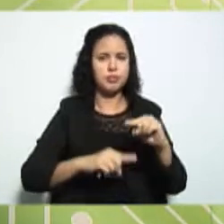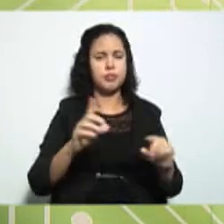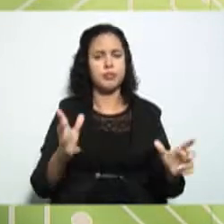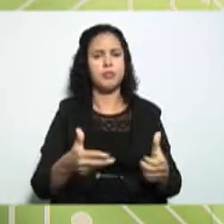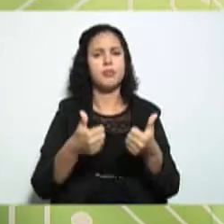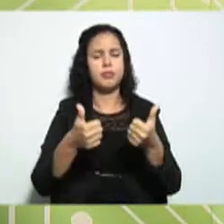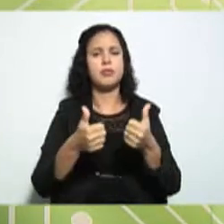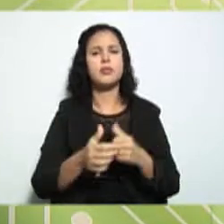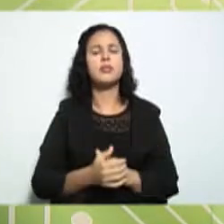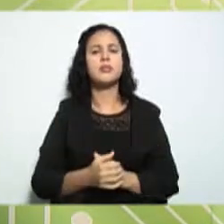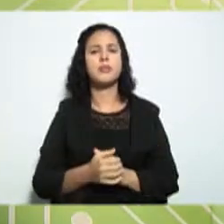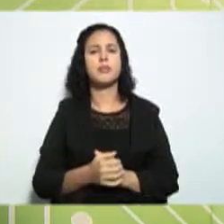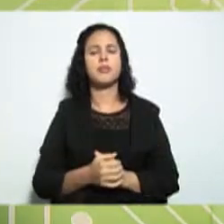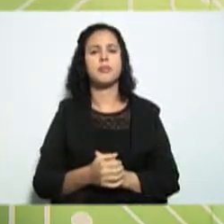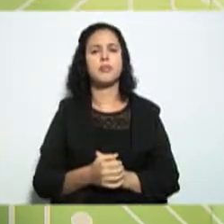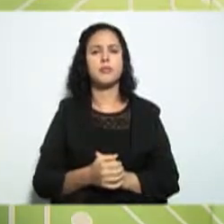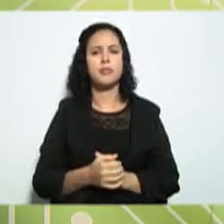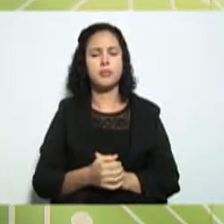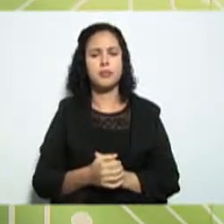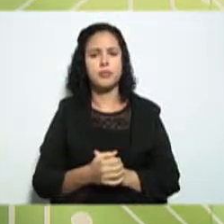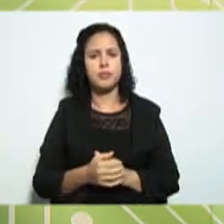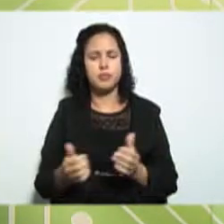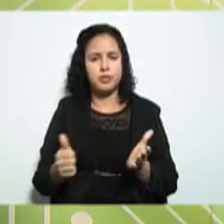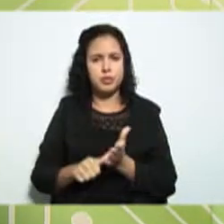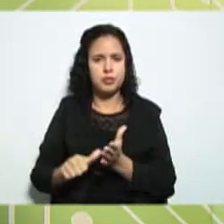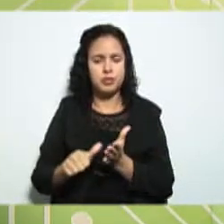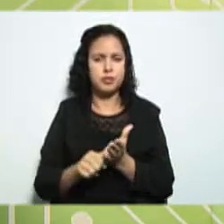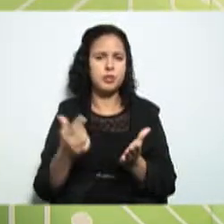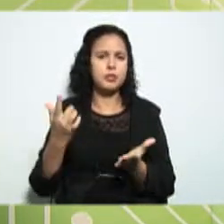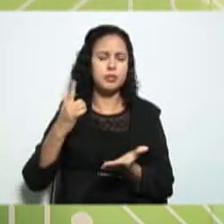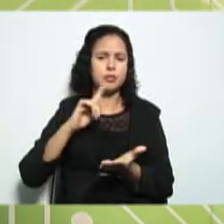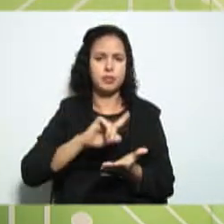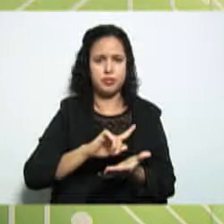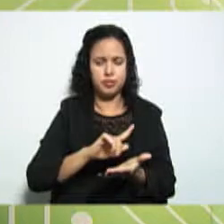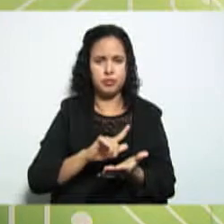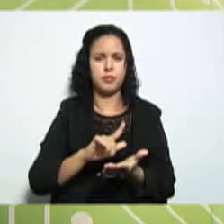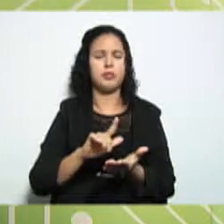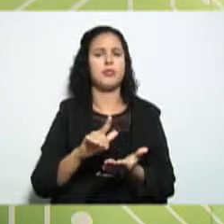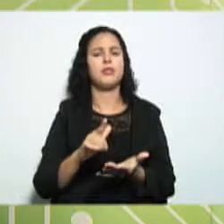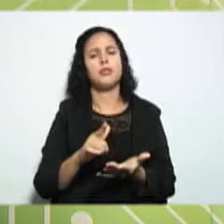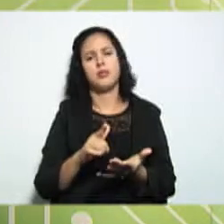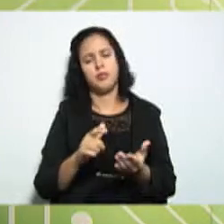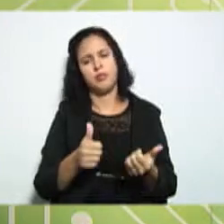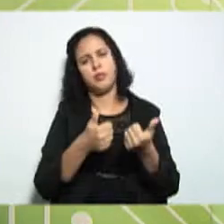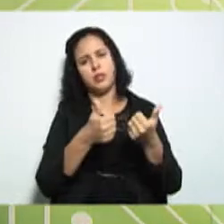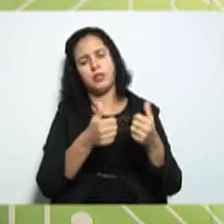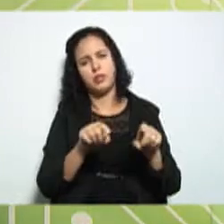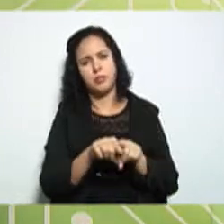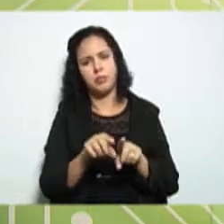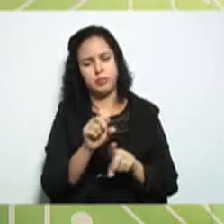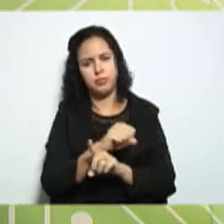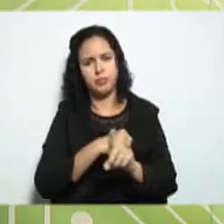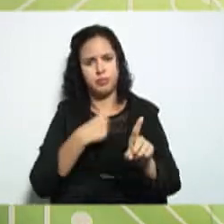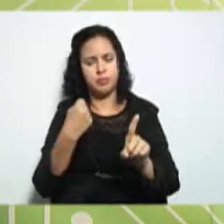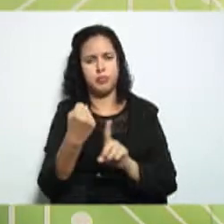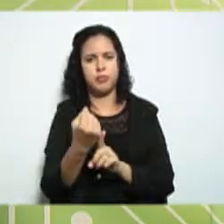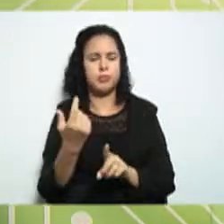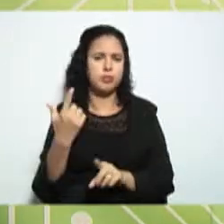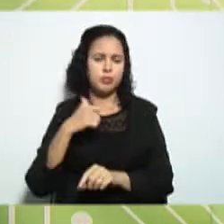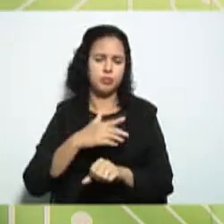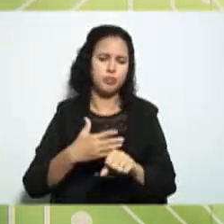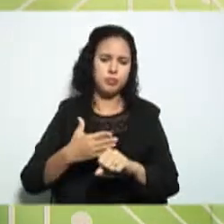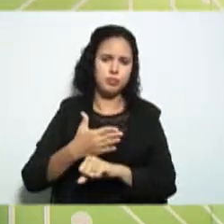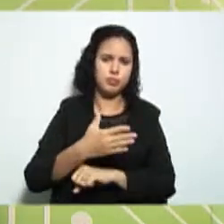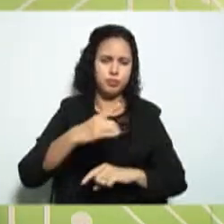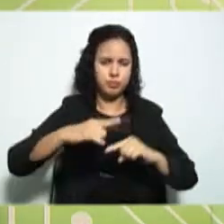Isso é ganho para o cooperado, que vai ter maior lucratividade com isso. É ganho também para a sociedade, que vai ter acesso a um produto de mais qualidade. Imagina,